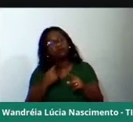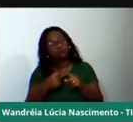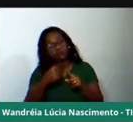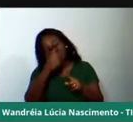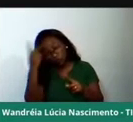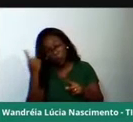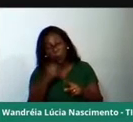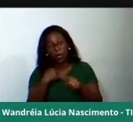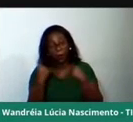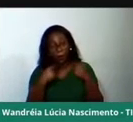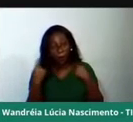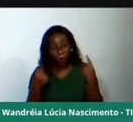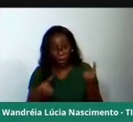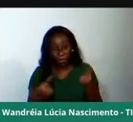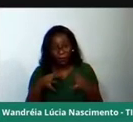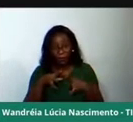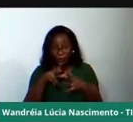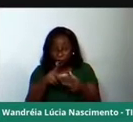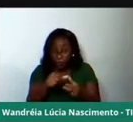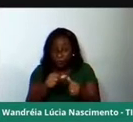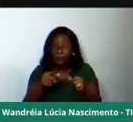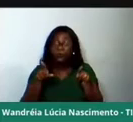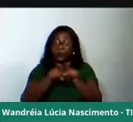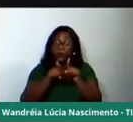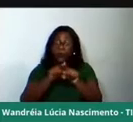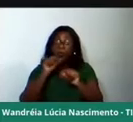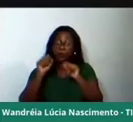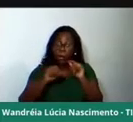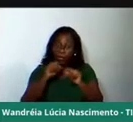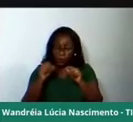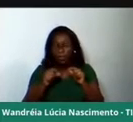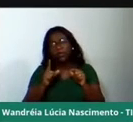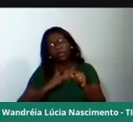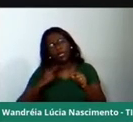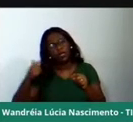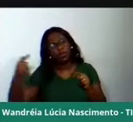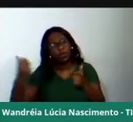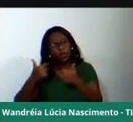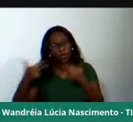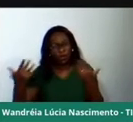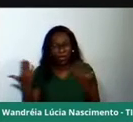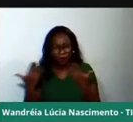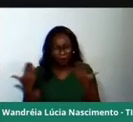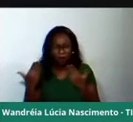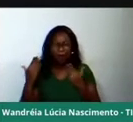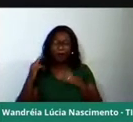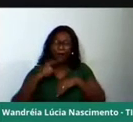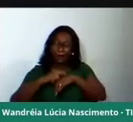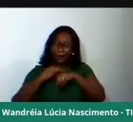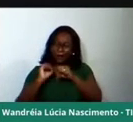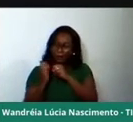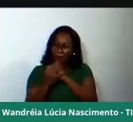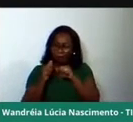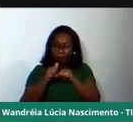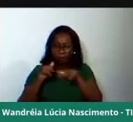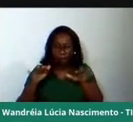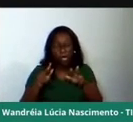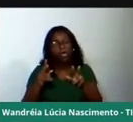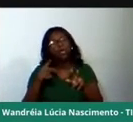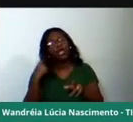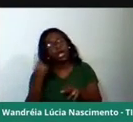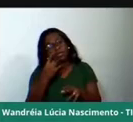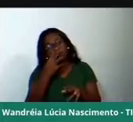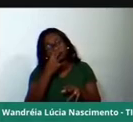Além disso, trazendo também todo o contexto, né, que a gente está vivendo de pandemia, já foi observado também